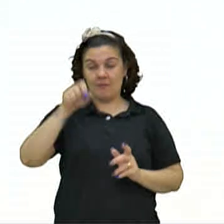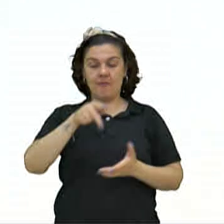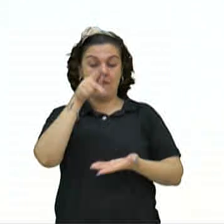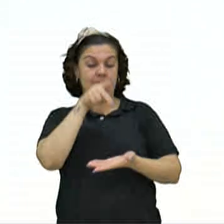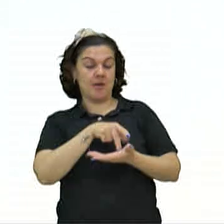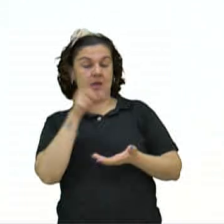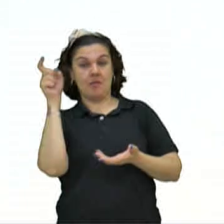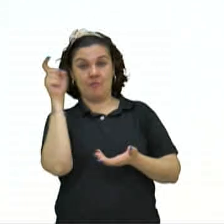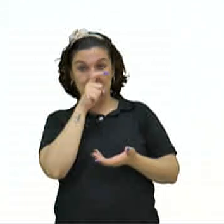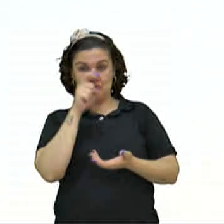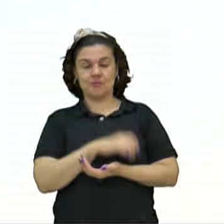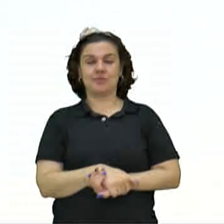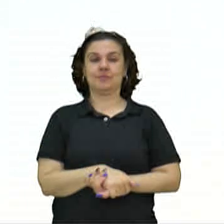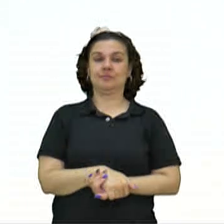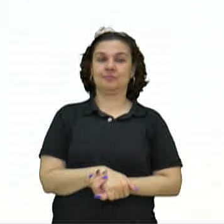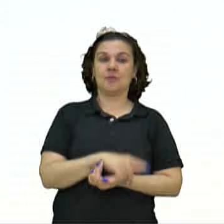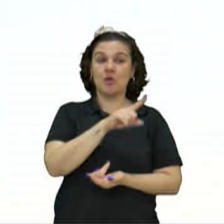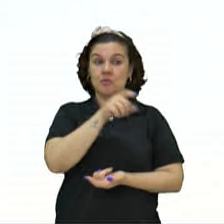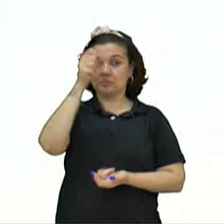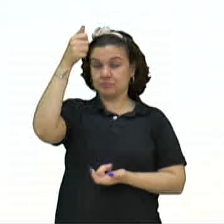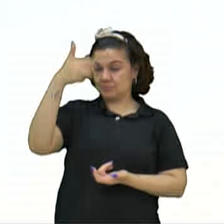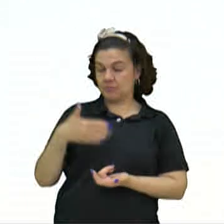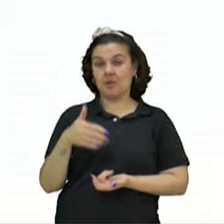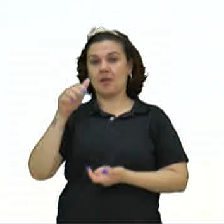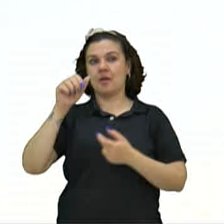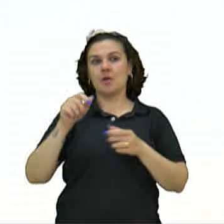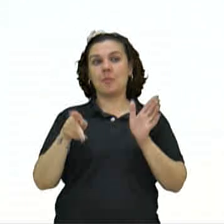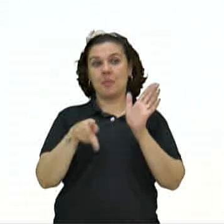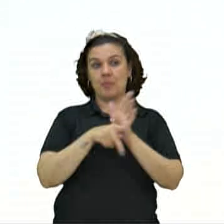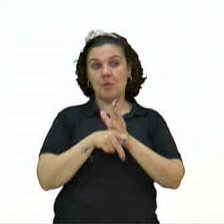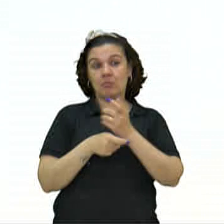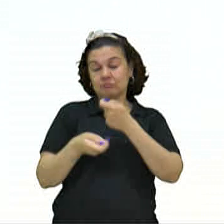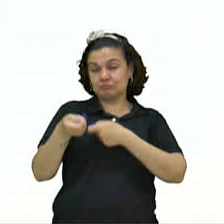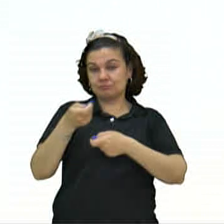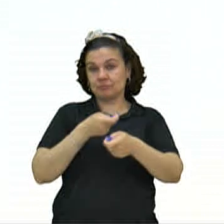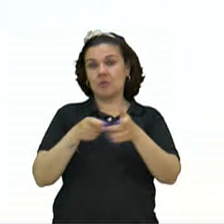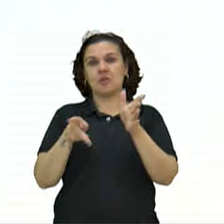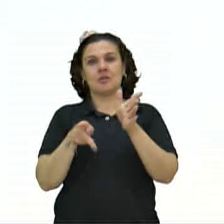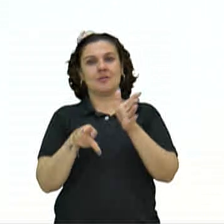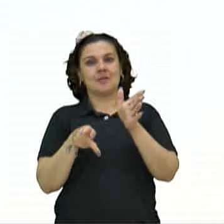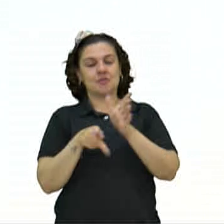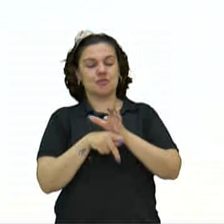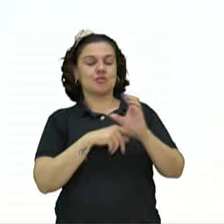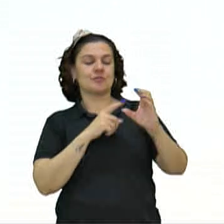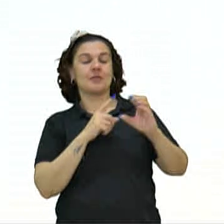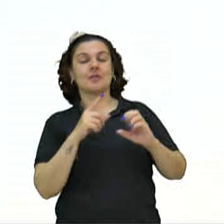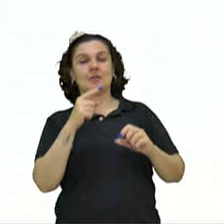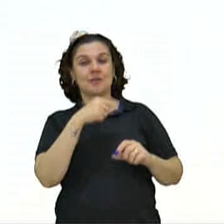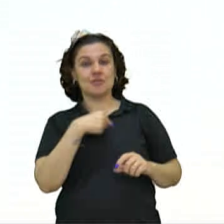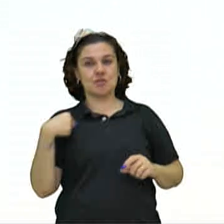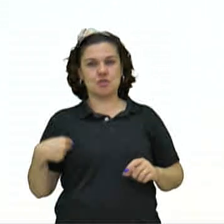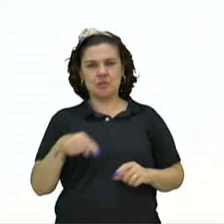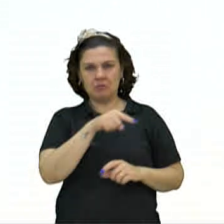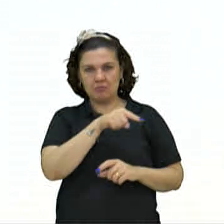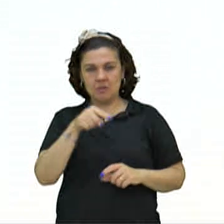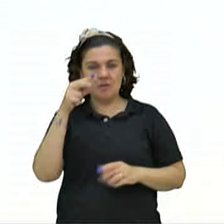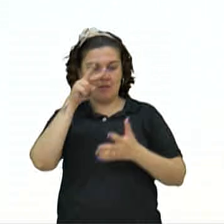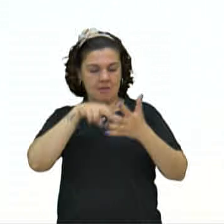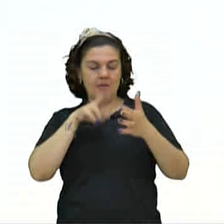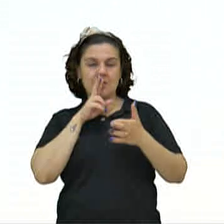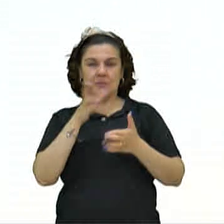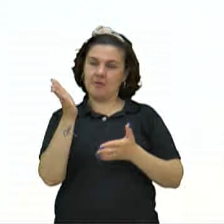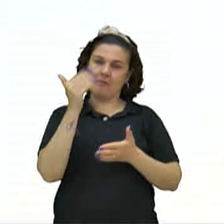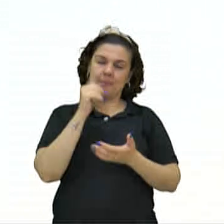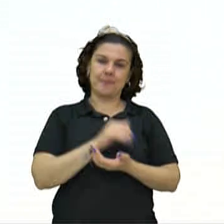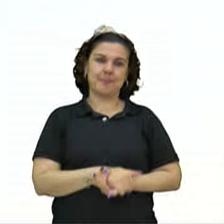ou falso sobre as afirmações referentes à República Popular da China. Vou deixar você ler e responder.